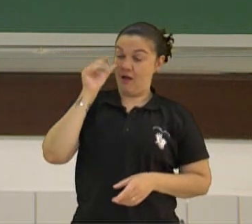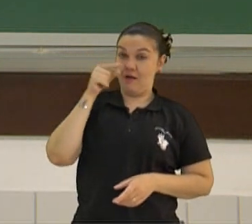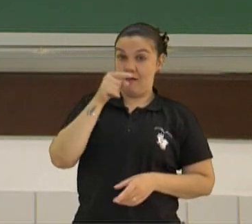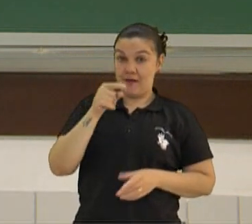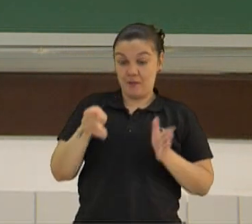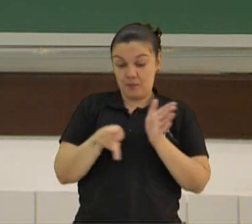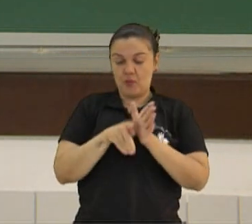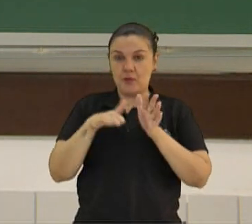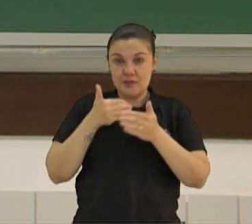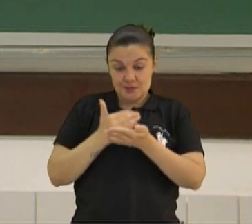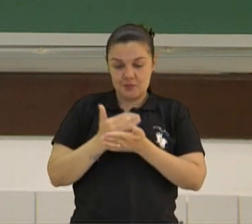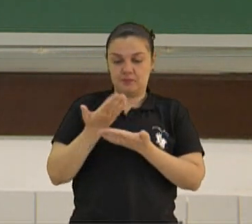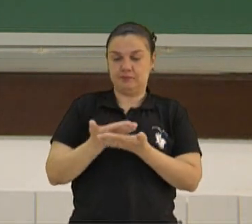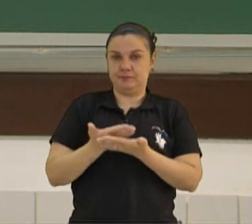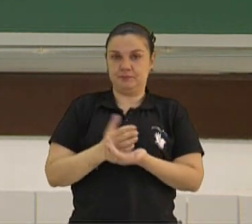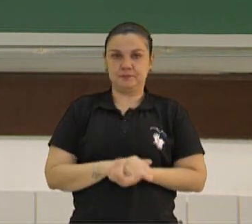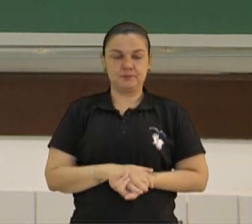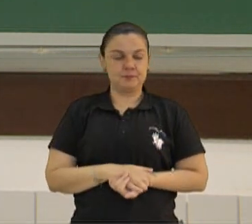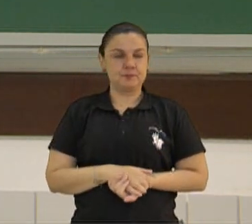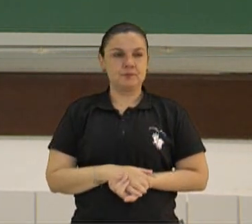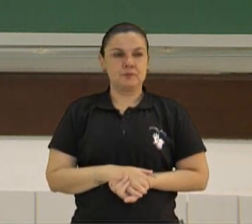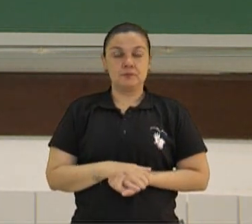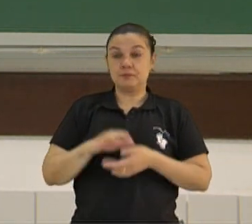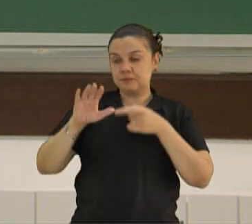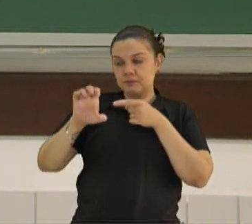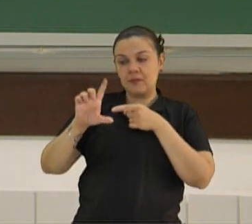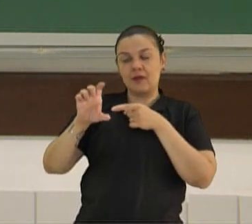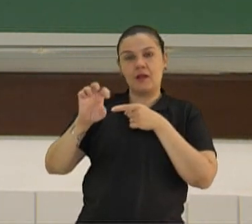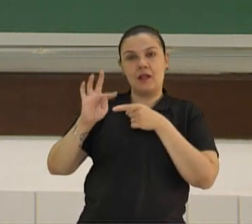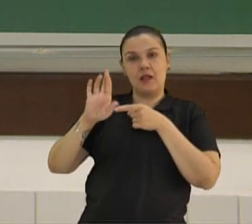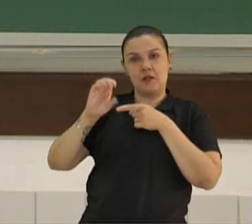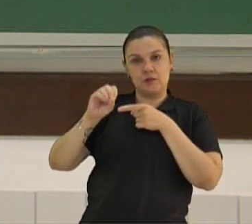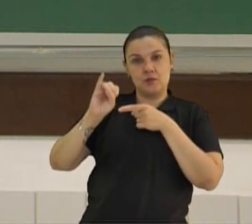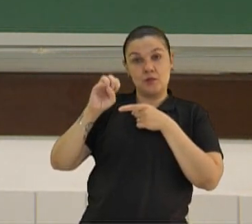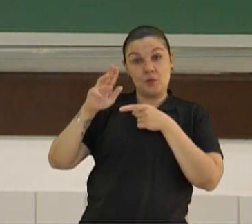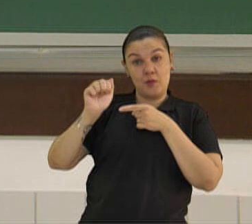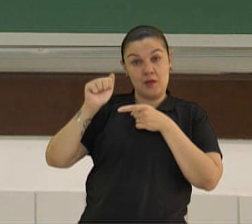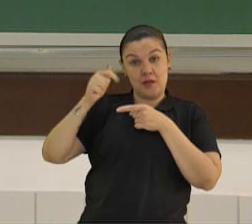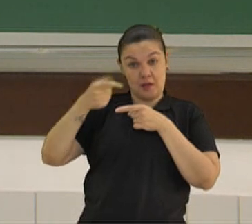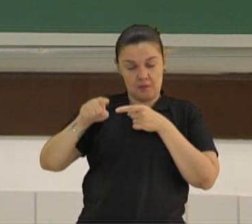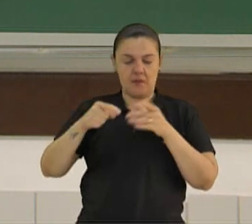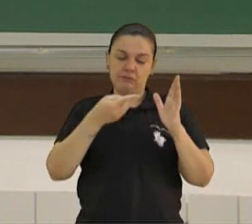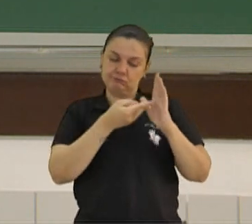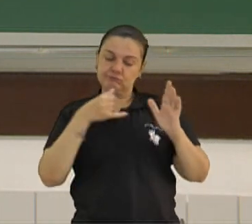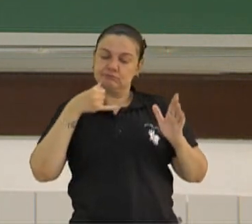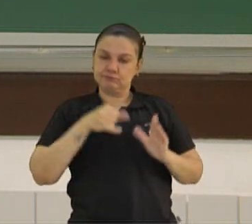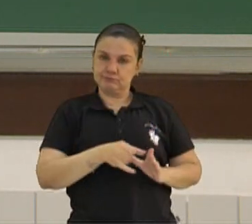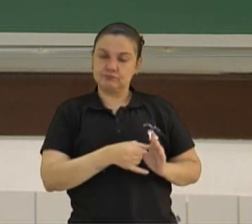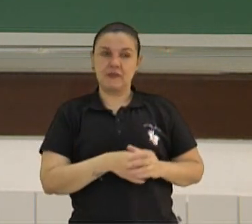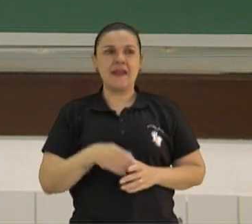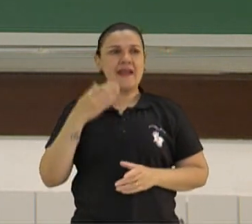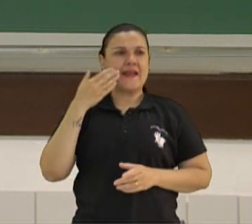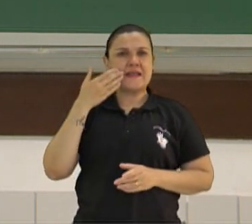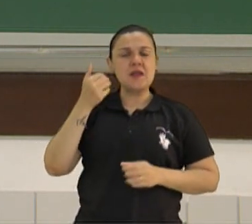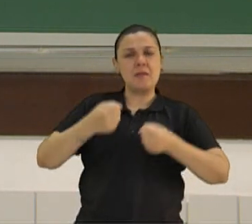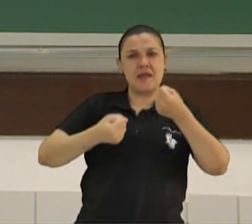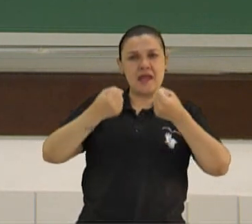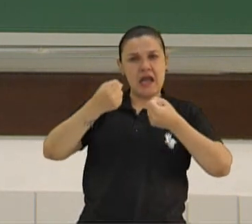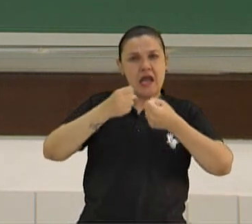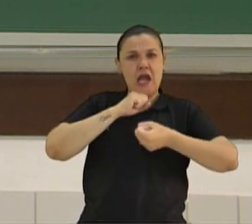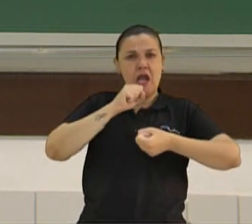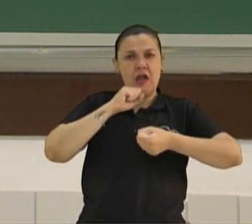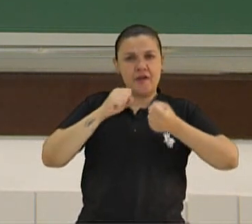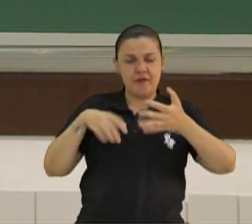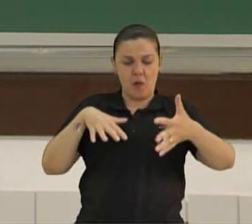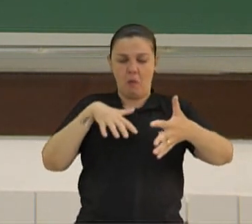esse nosso início de aula. Pessoal, o eletroímã ele tem muita aplicação. Sabe as sucatas de carro? Que